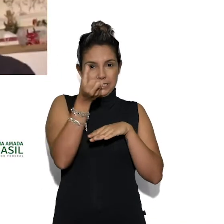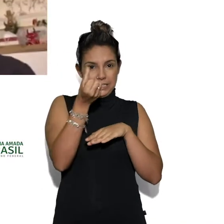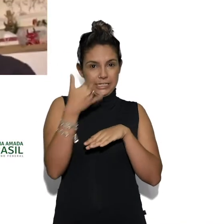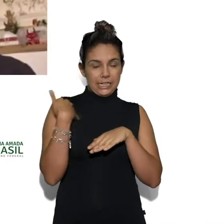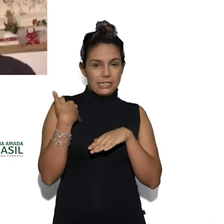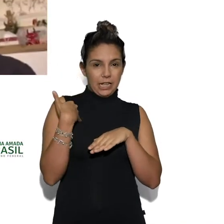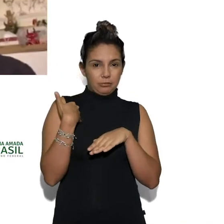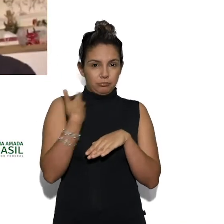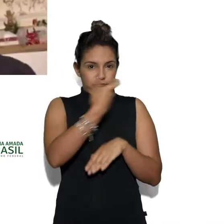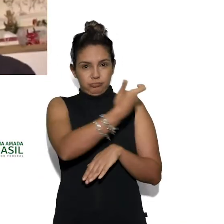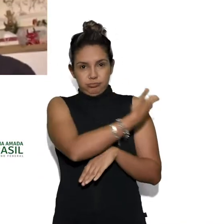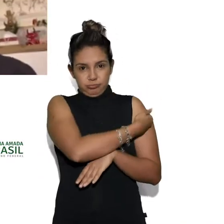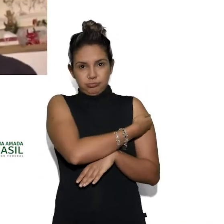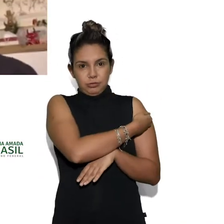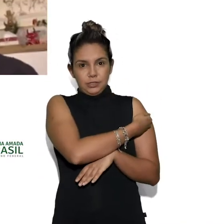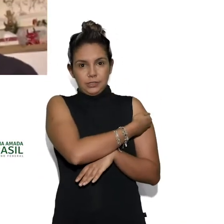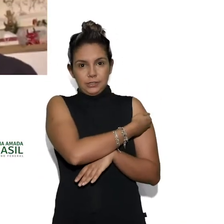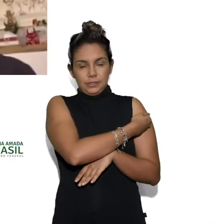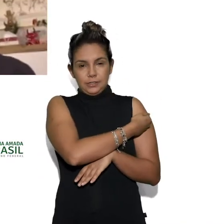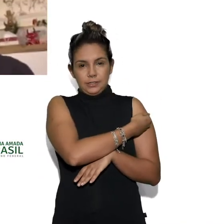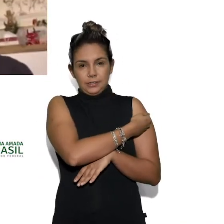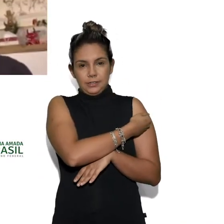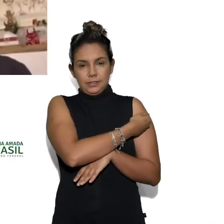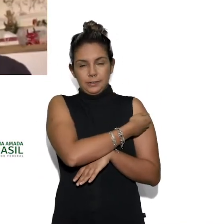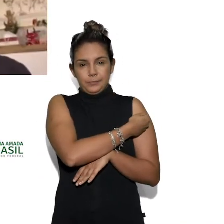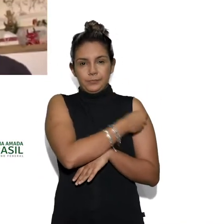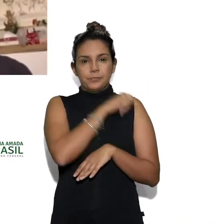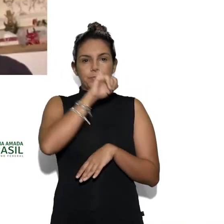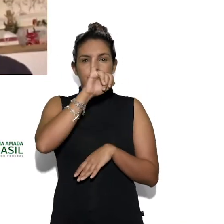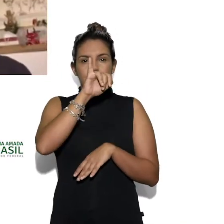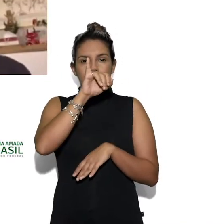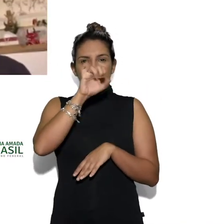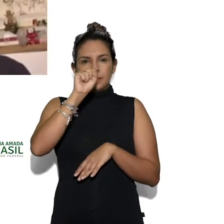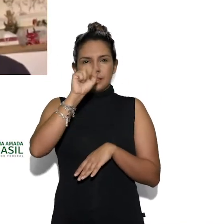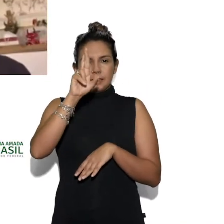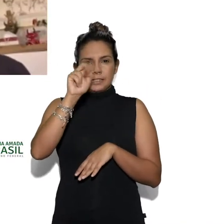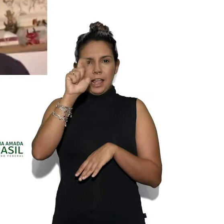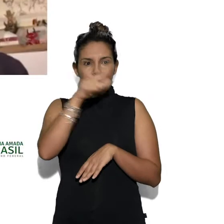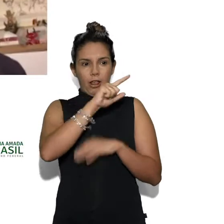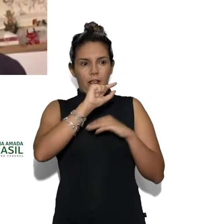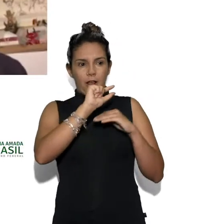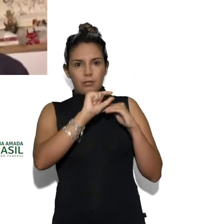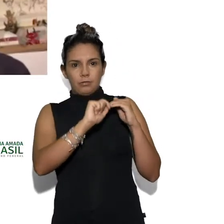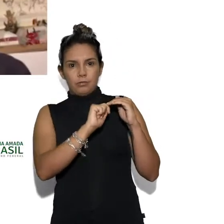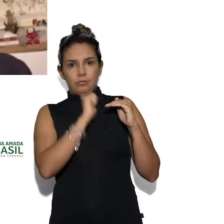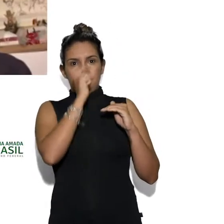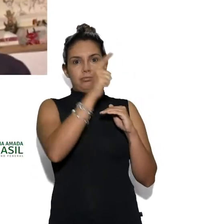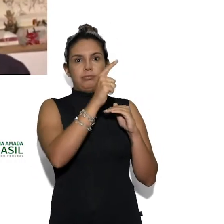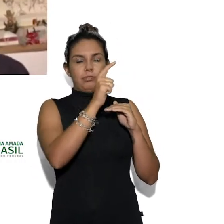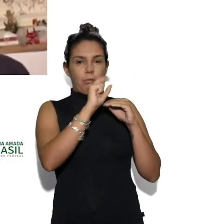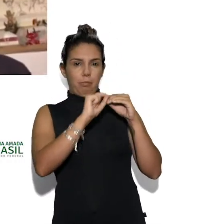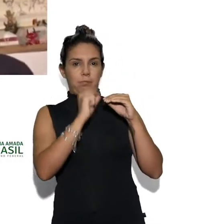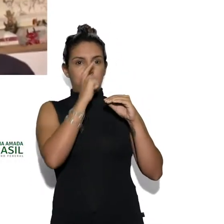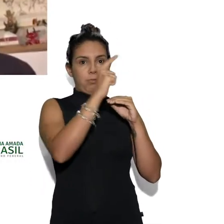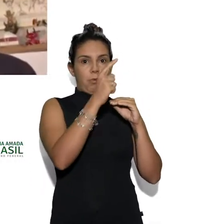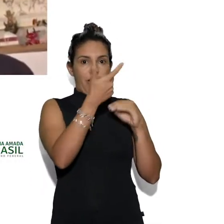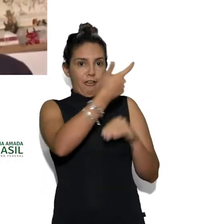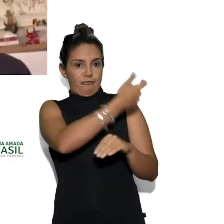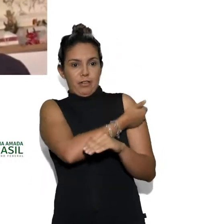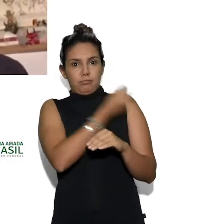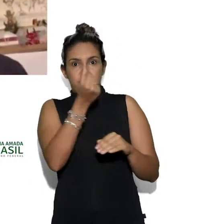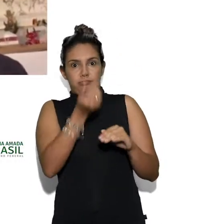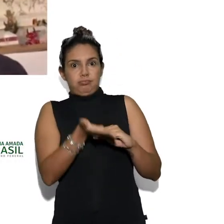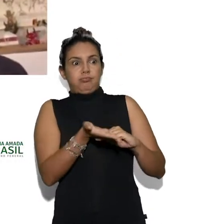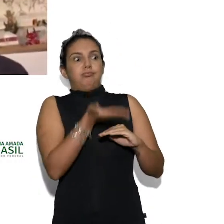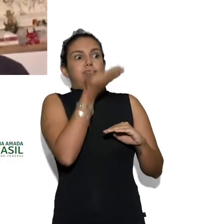vacinada, e Israel comprou as vacinas ao dobro do preço, ofereceu, não é? No fundo, especulou o